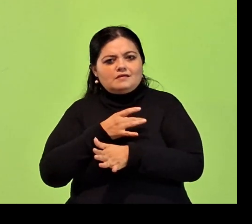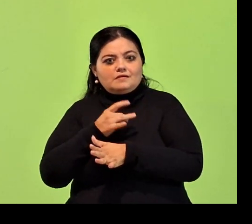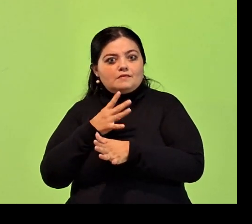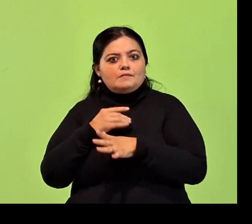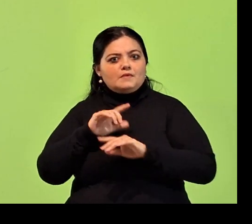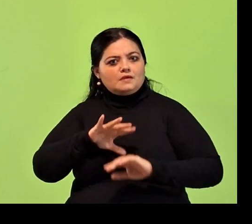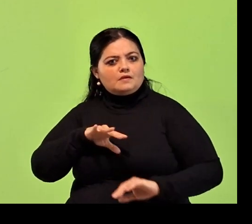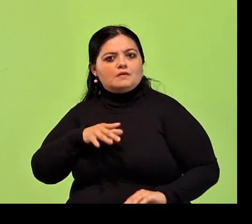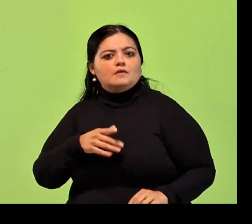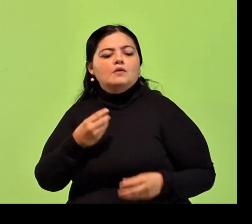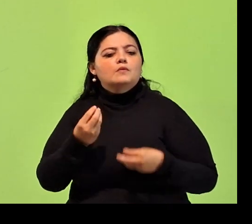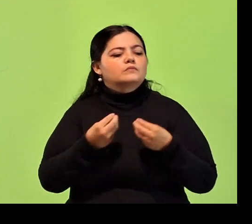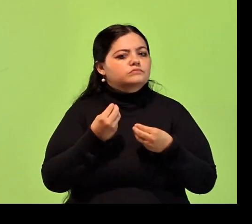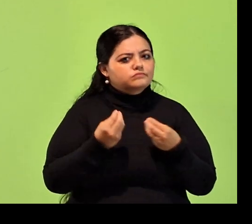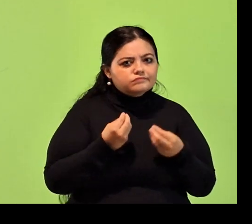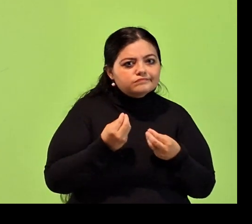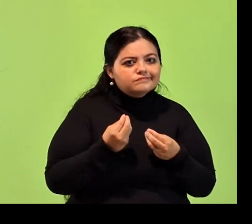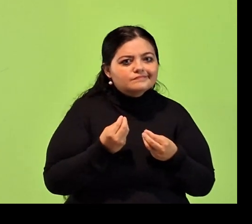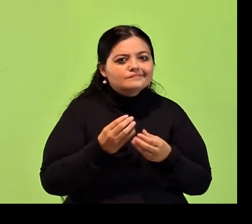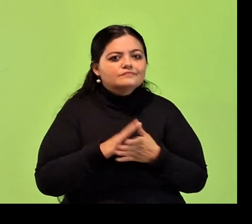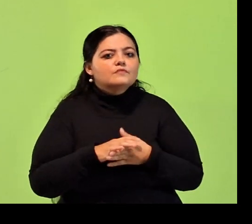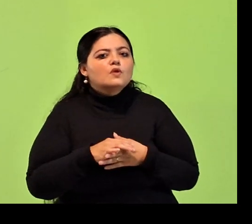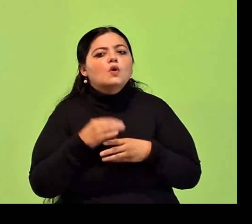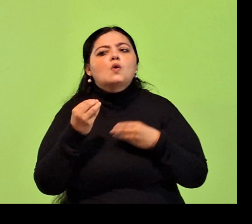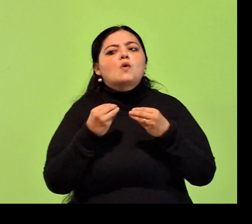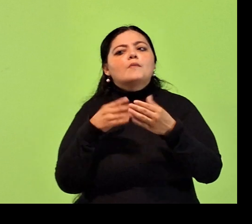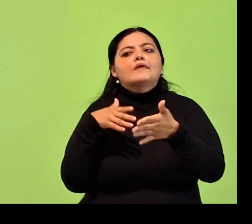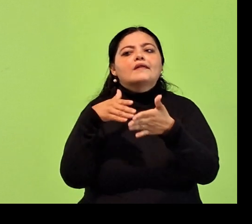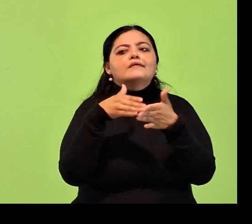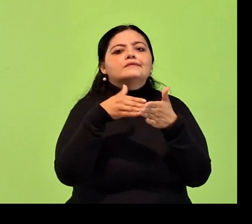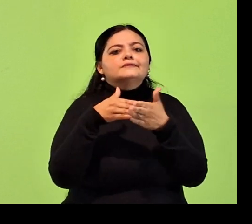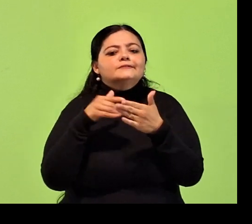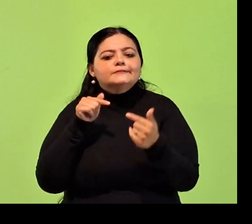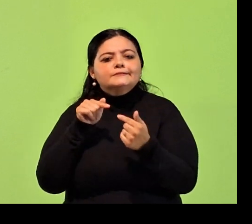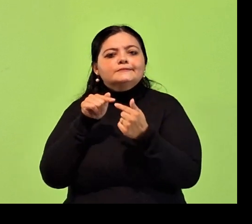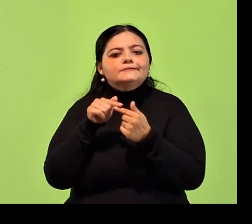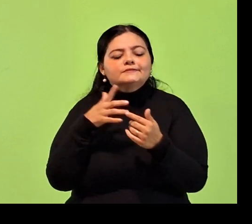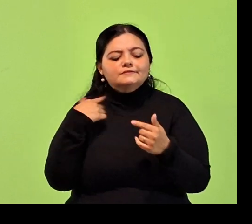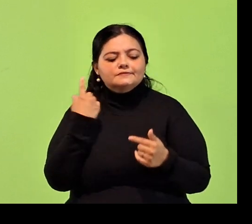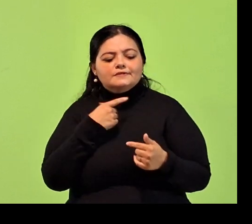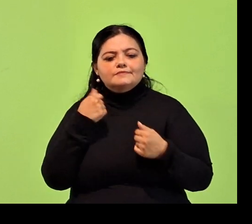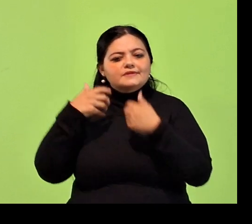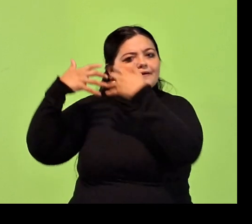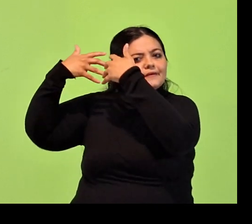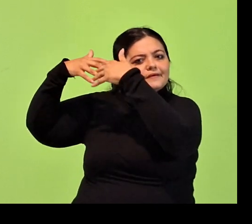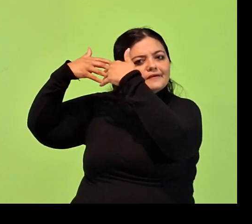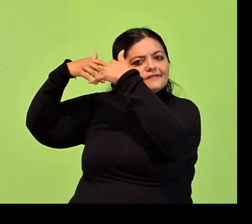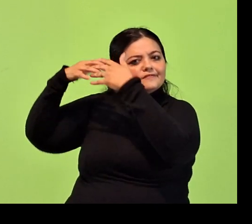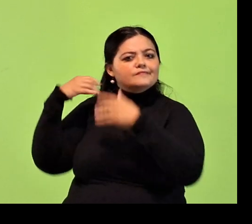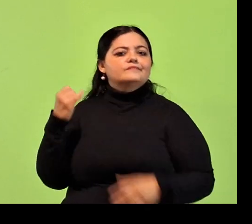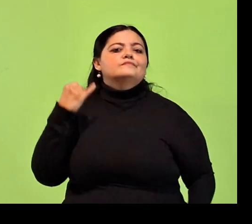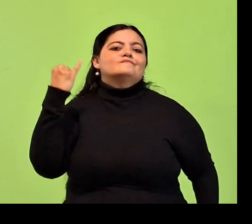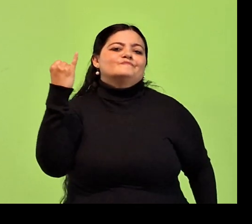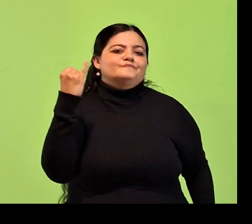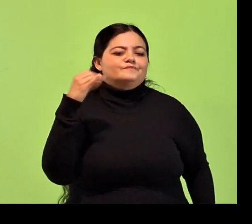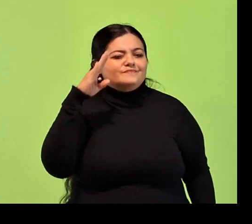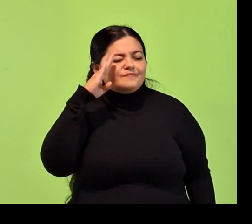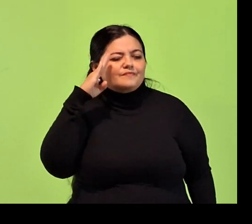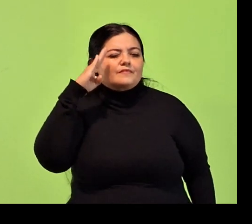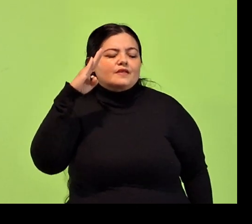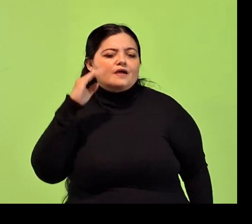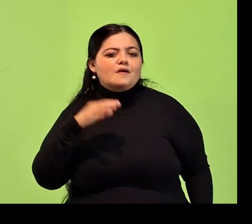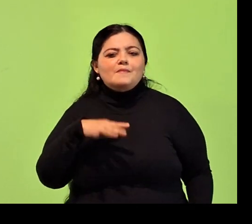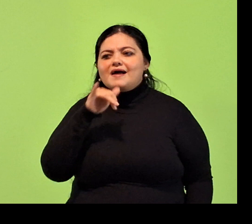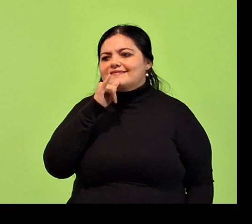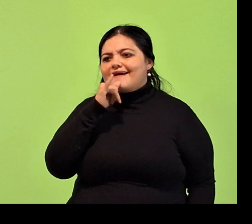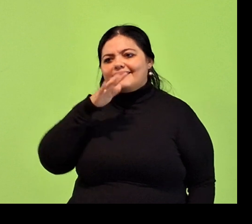dos pânicos coletivos e os seus impactos em nosso cotidiano são uma reflexão essencial que, infelizmente, ainda é pouco difundida no